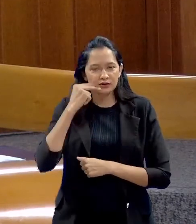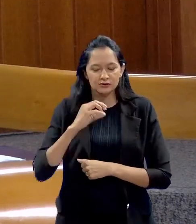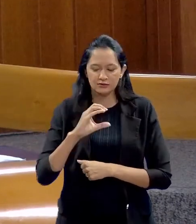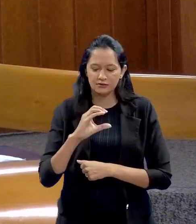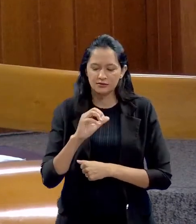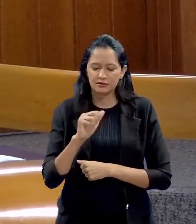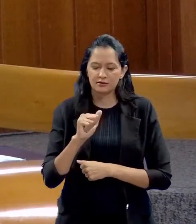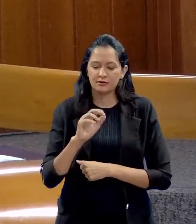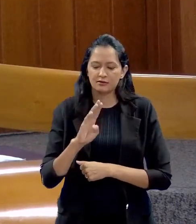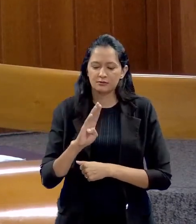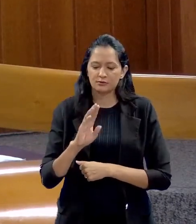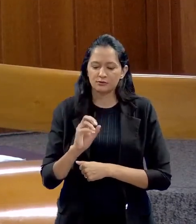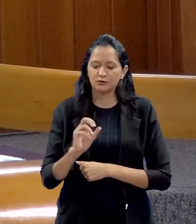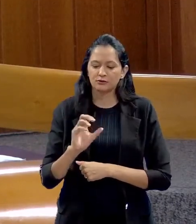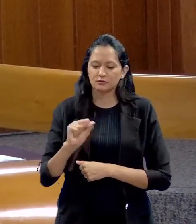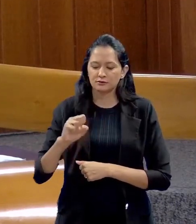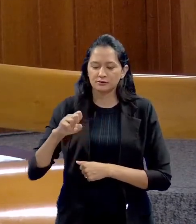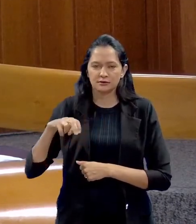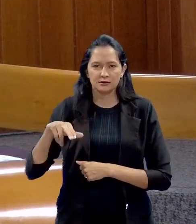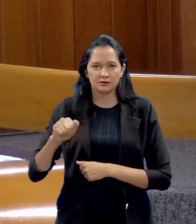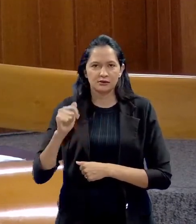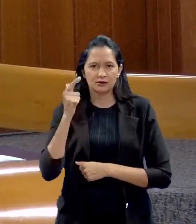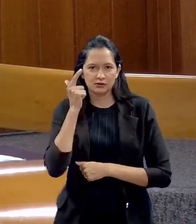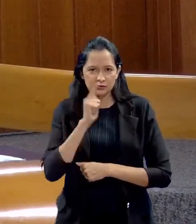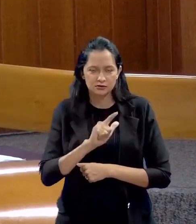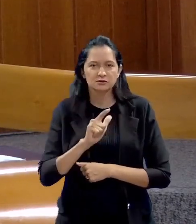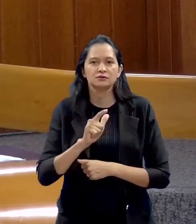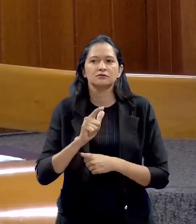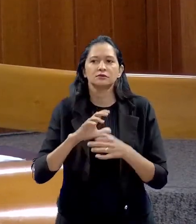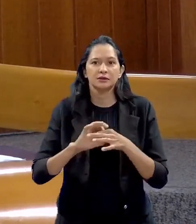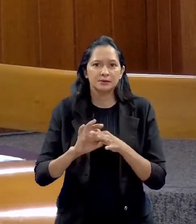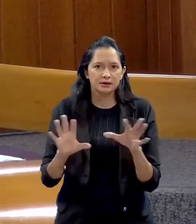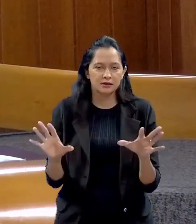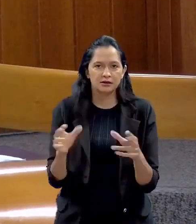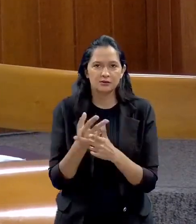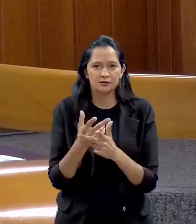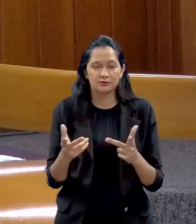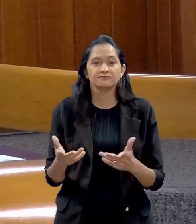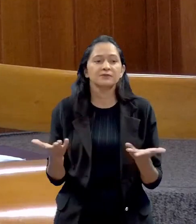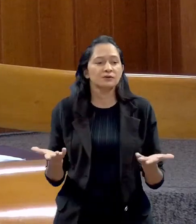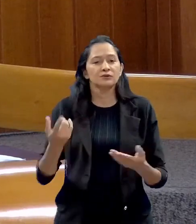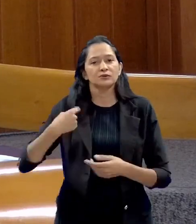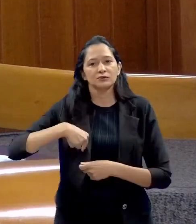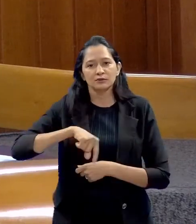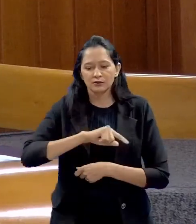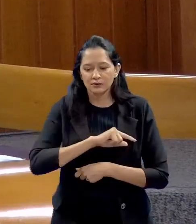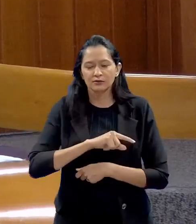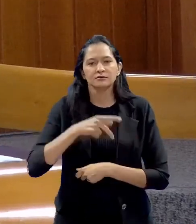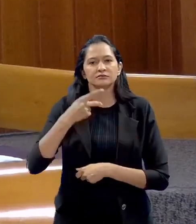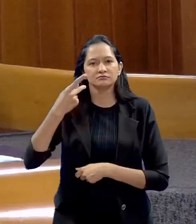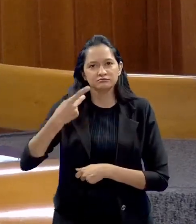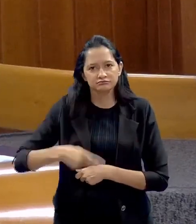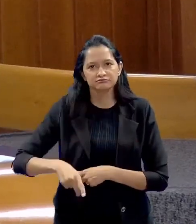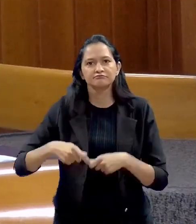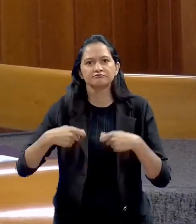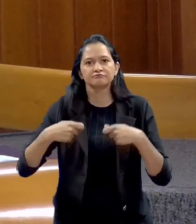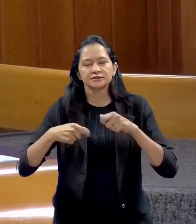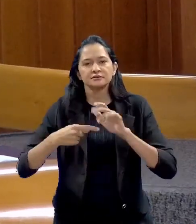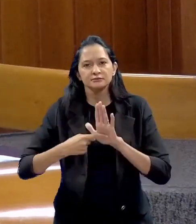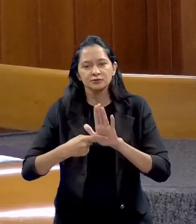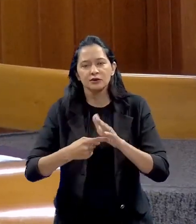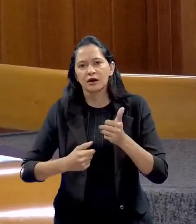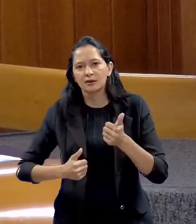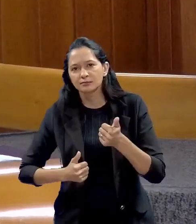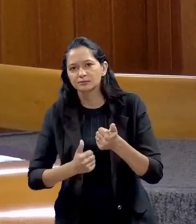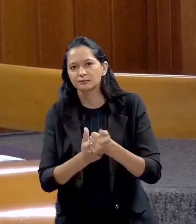Através do Cabo Sena, o prefeito autorizou. Então essa Câmara tem que mostrar que está do lado do prefeito,